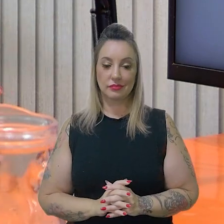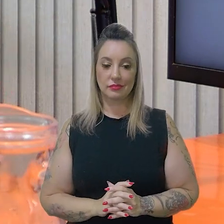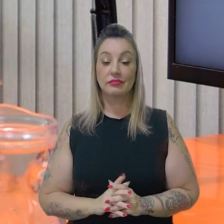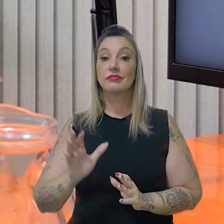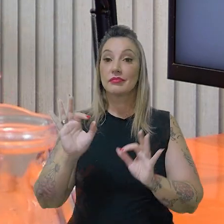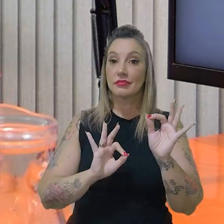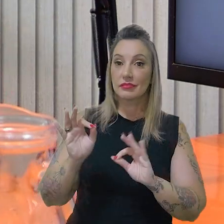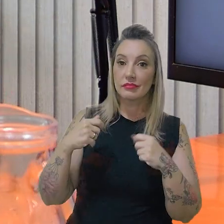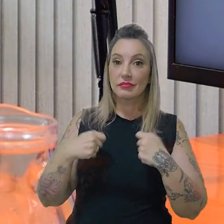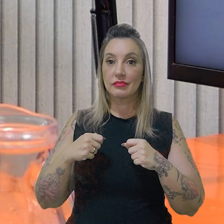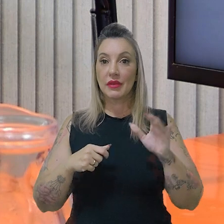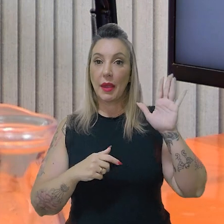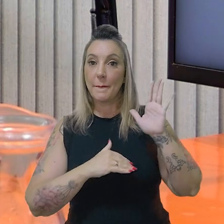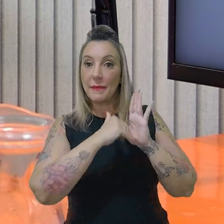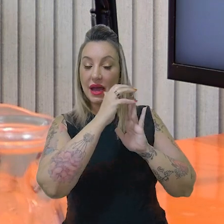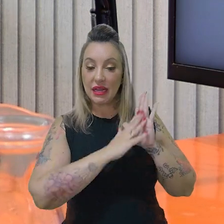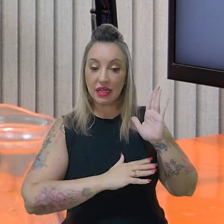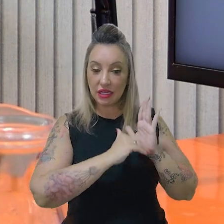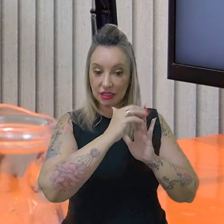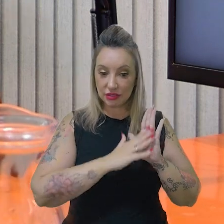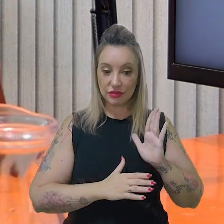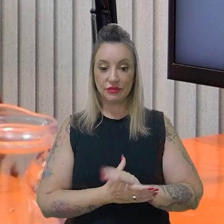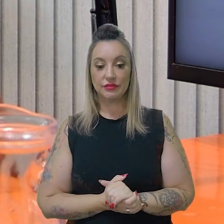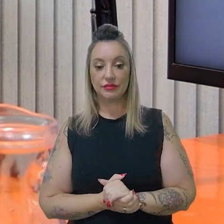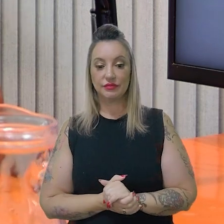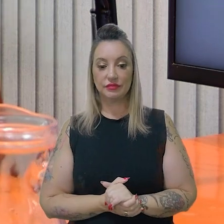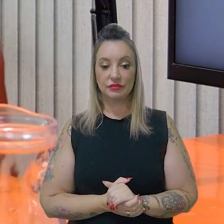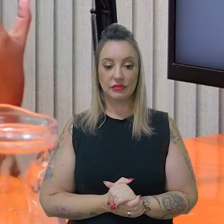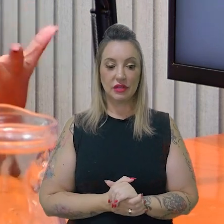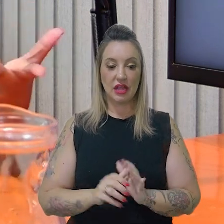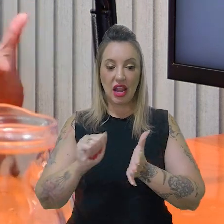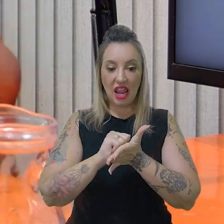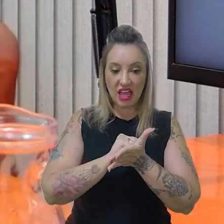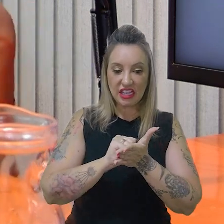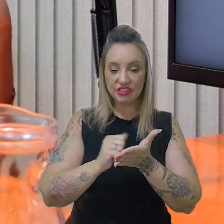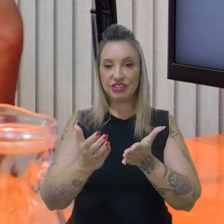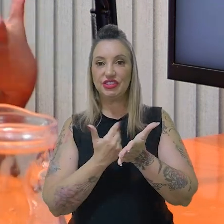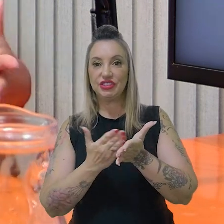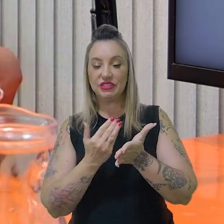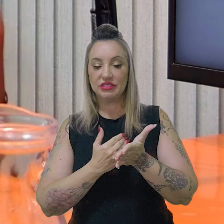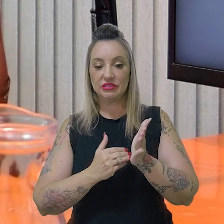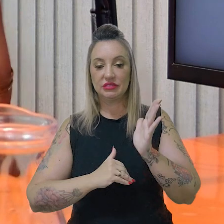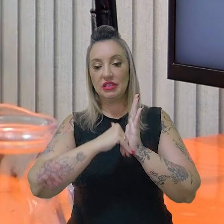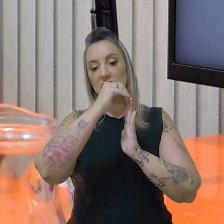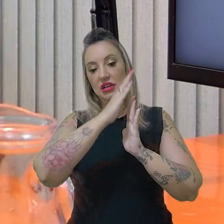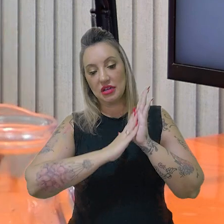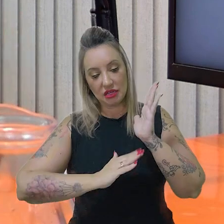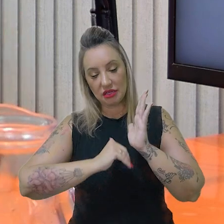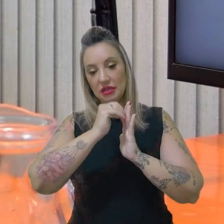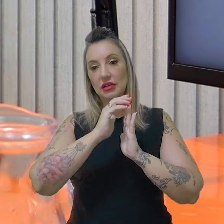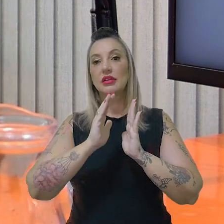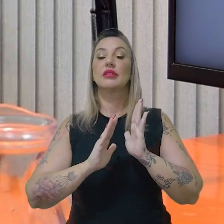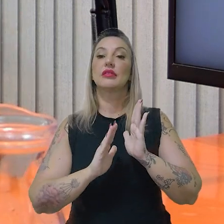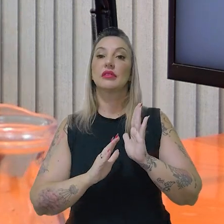preparar aquela parede uhum né a gente vai vai lixar a gente vai descascar Se necessário a gente vai passar uma demão de massa vai chegar